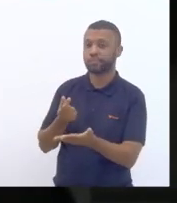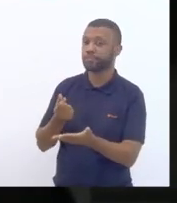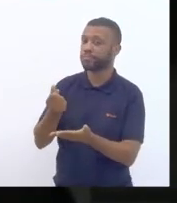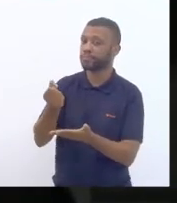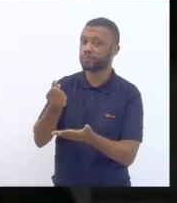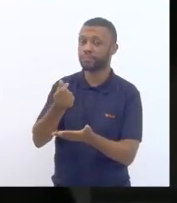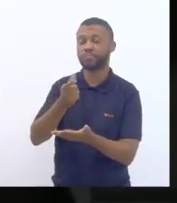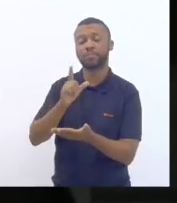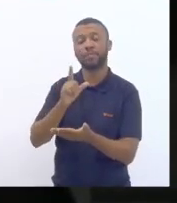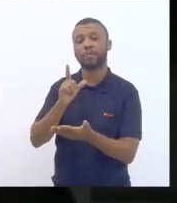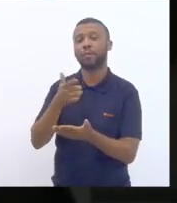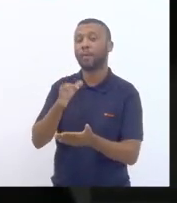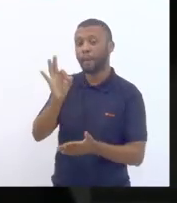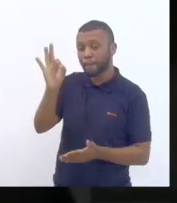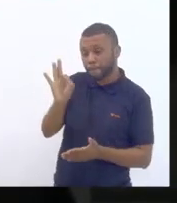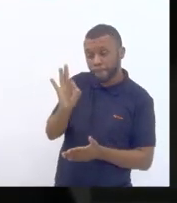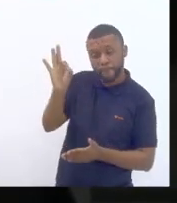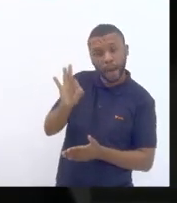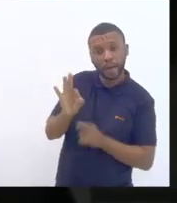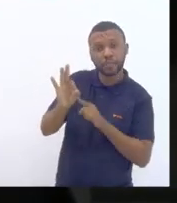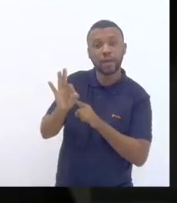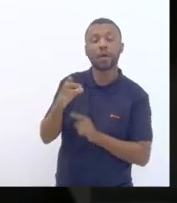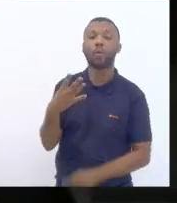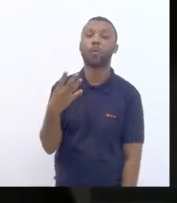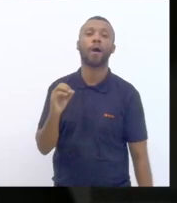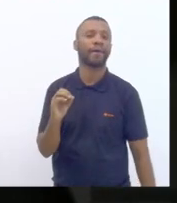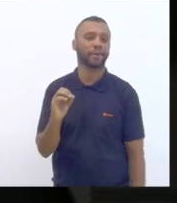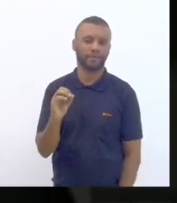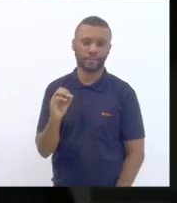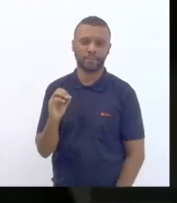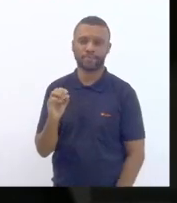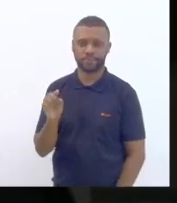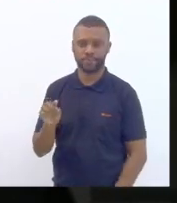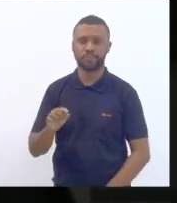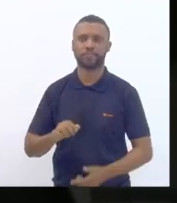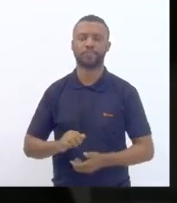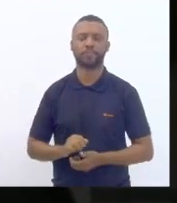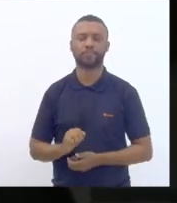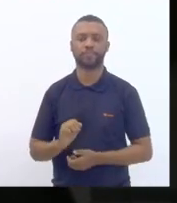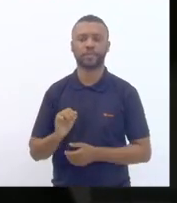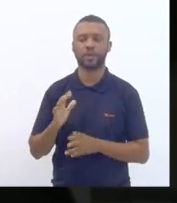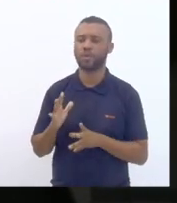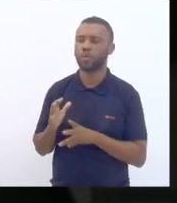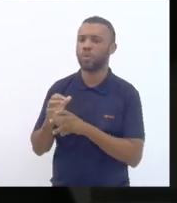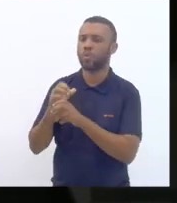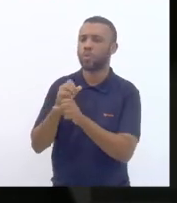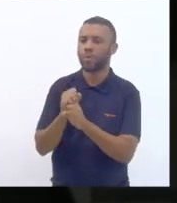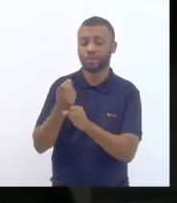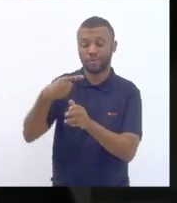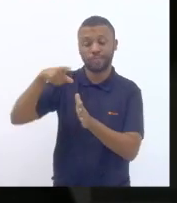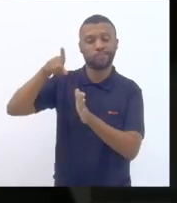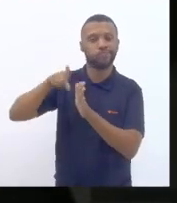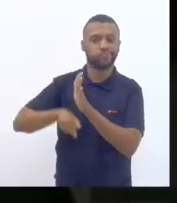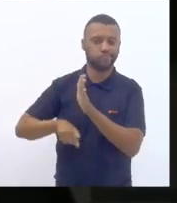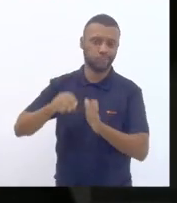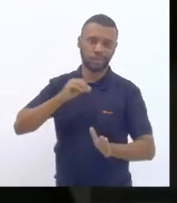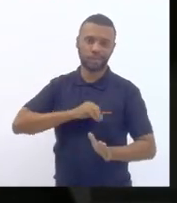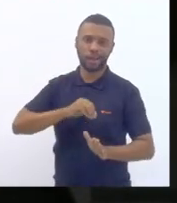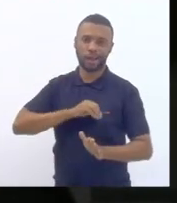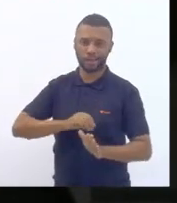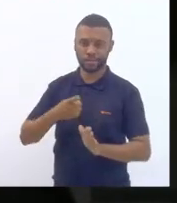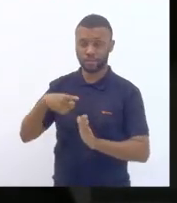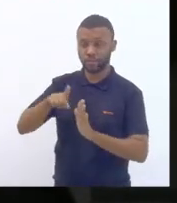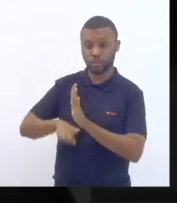tendo como margem até quarenta por cento da sua renda total